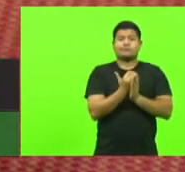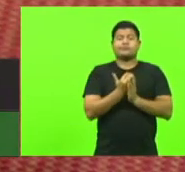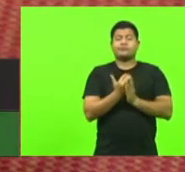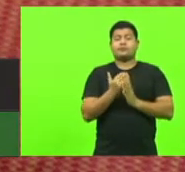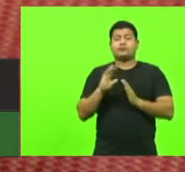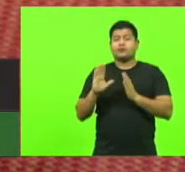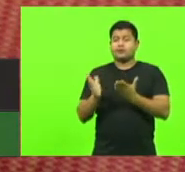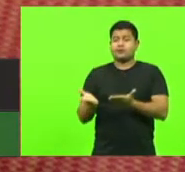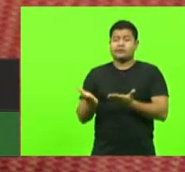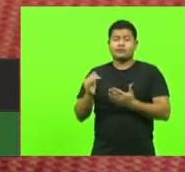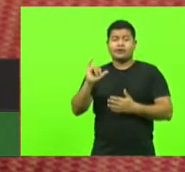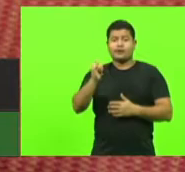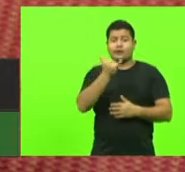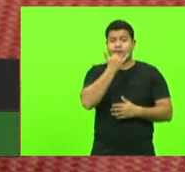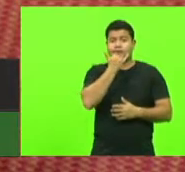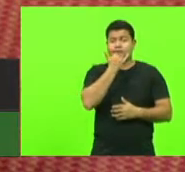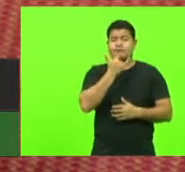justificativa